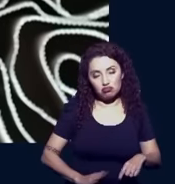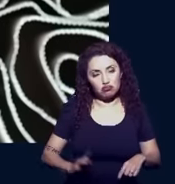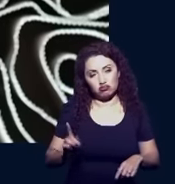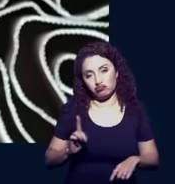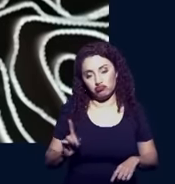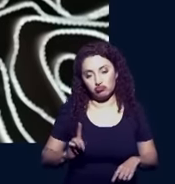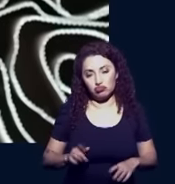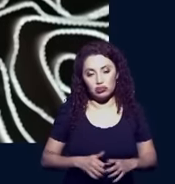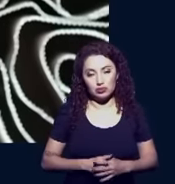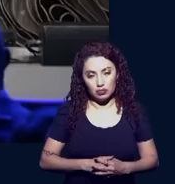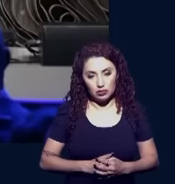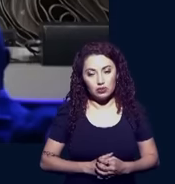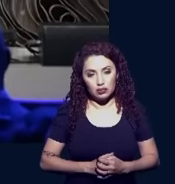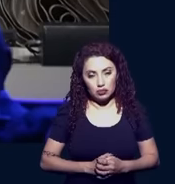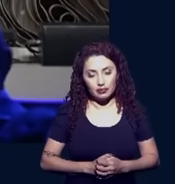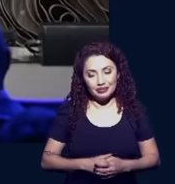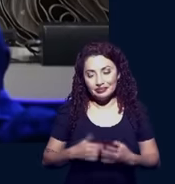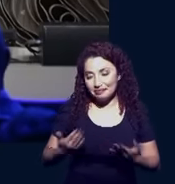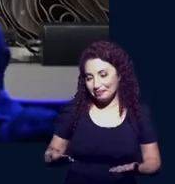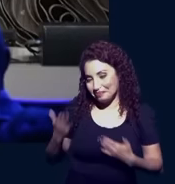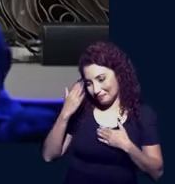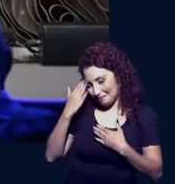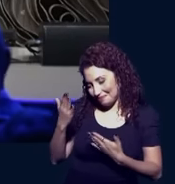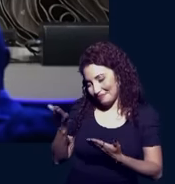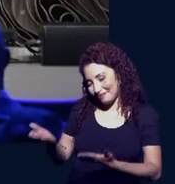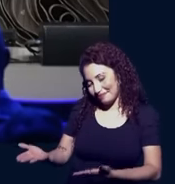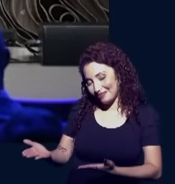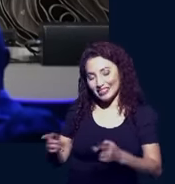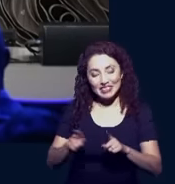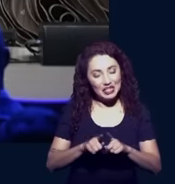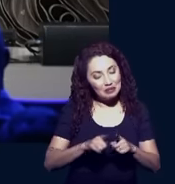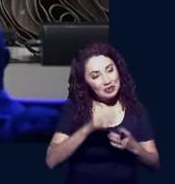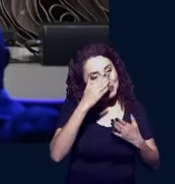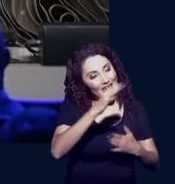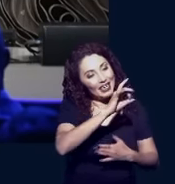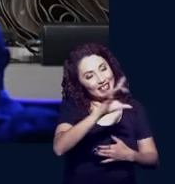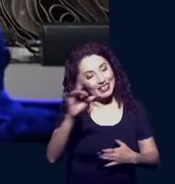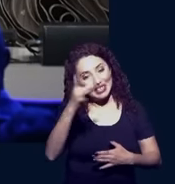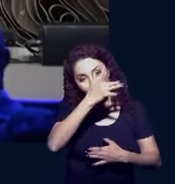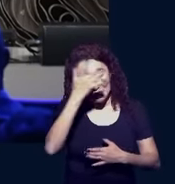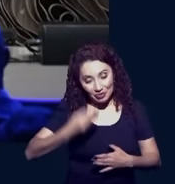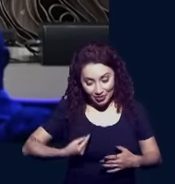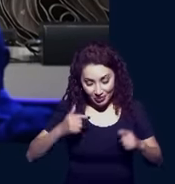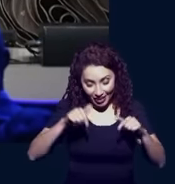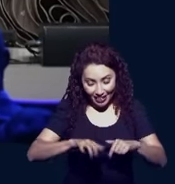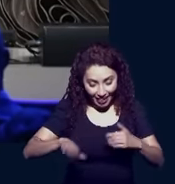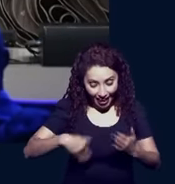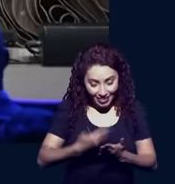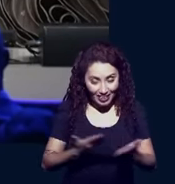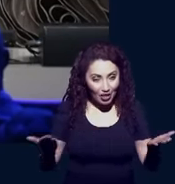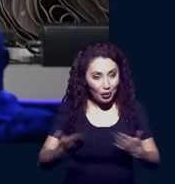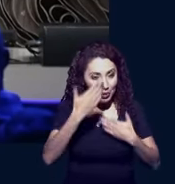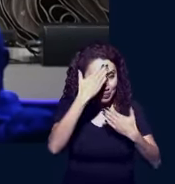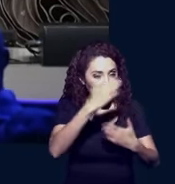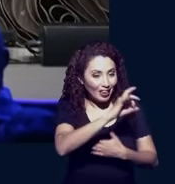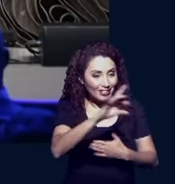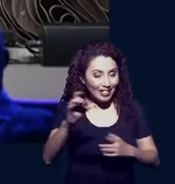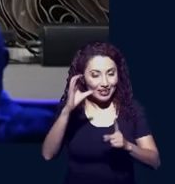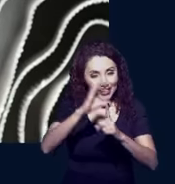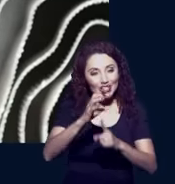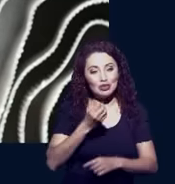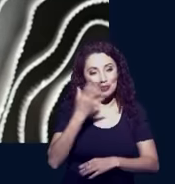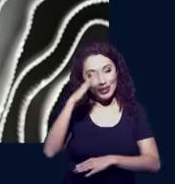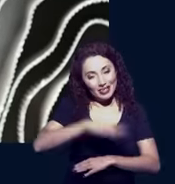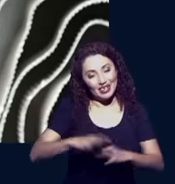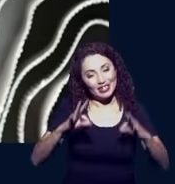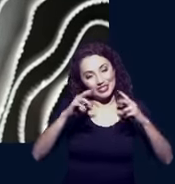determinante Steves muito obrigada muito obrigada a todos que ficaram aqui até agora muito obrigada aos nossos clientes e uma boa